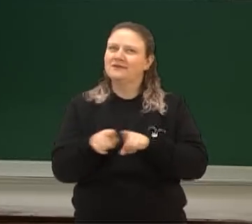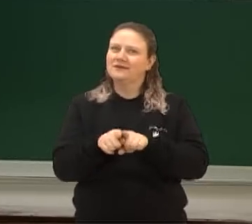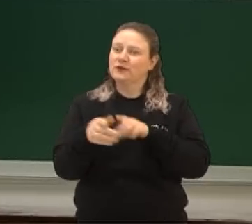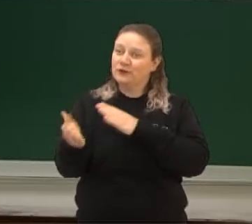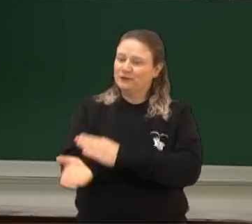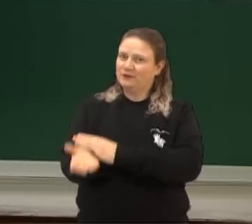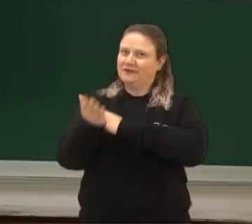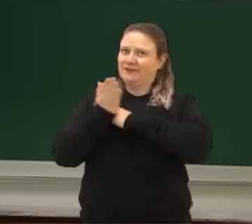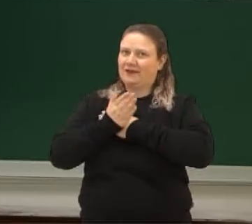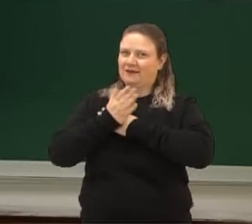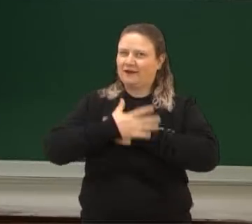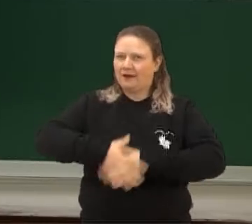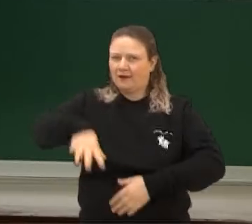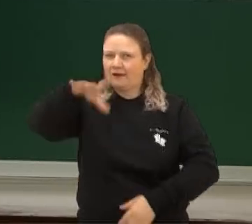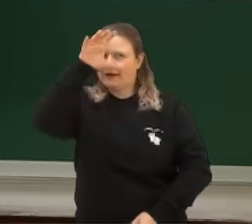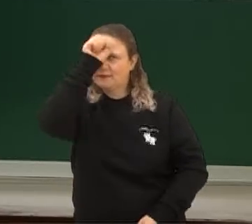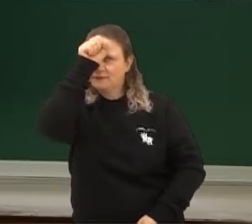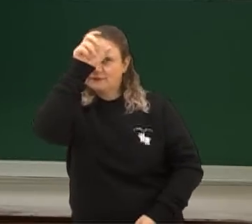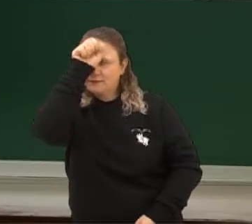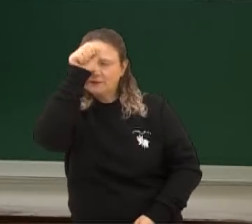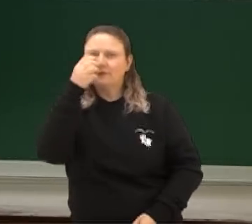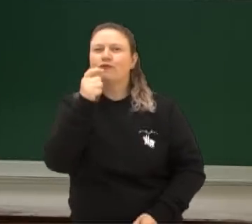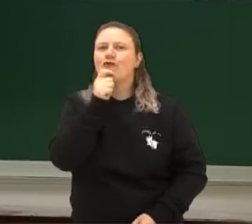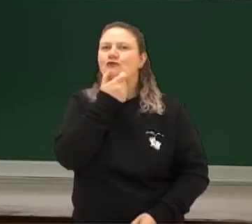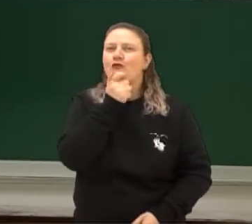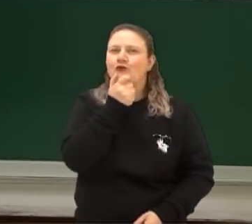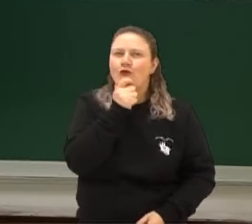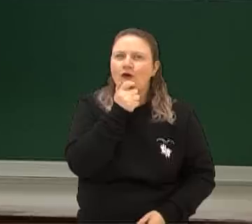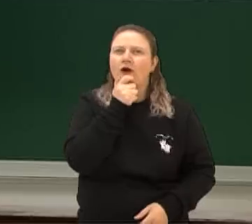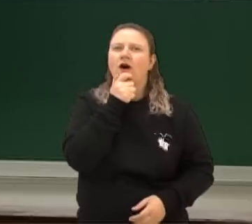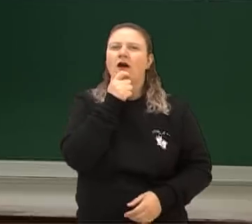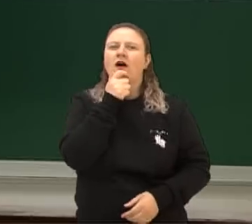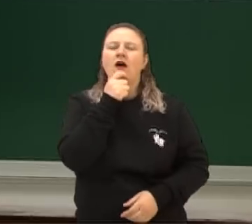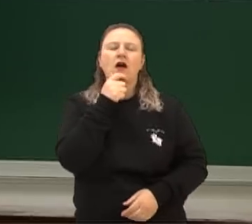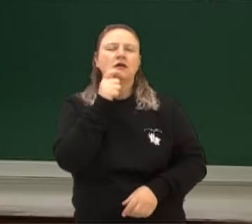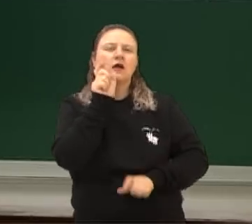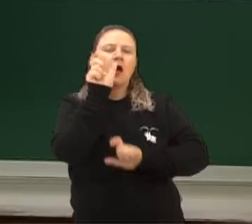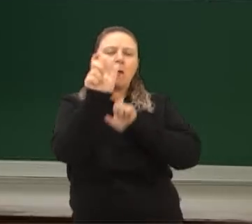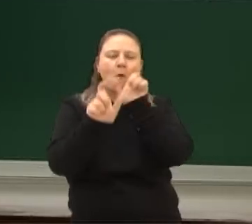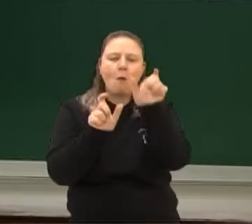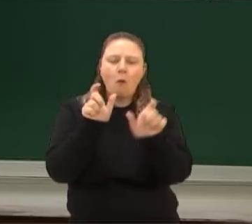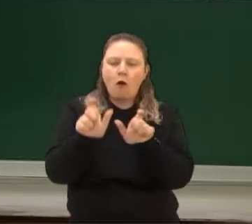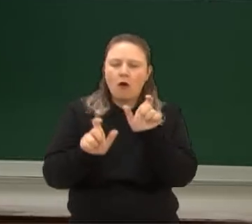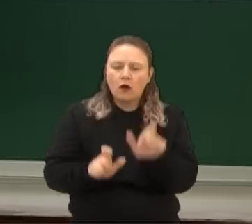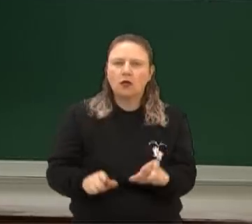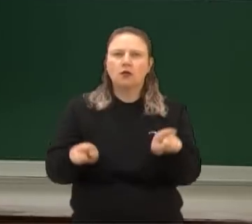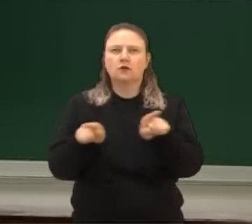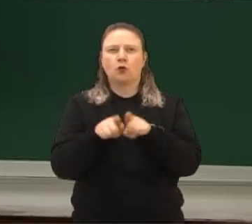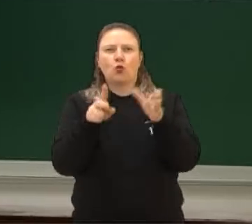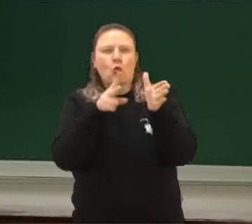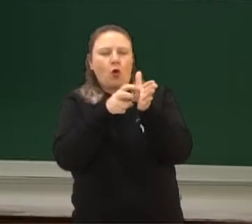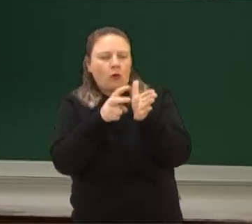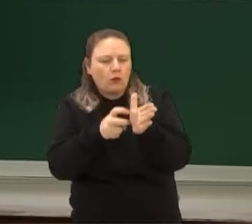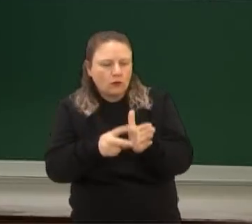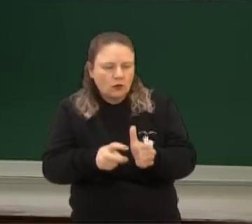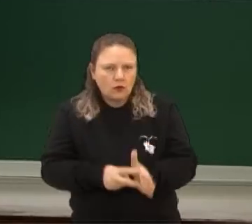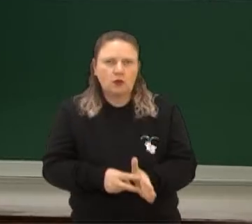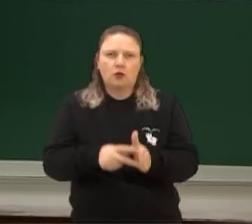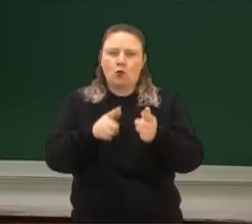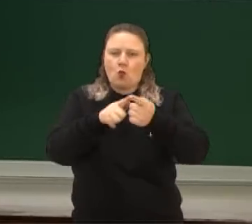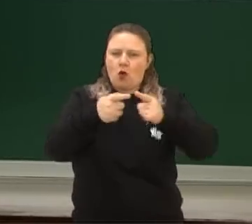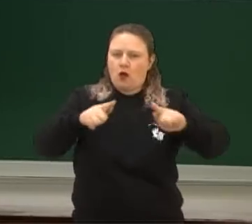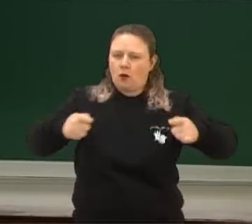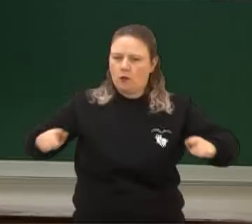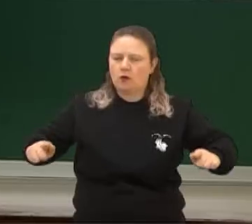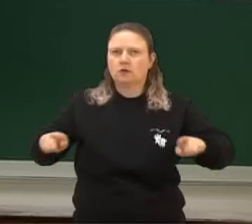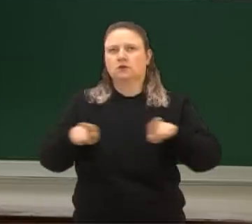aprender inglês. Tanto a pronúncia, como o vocabulário, como as gramáticas também. É um texto